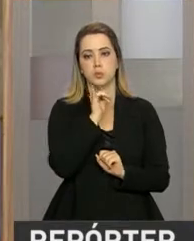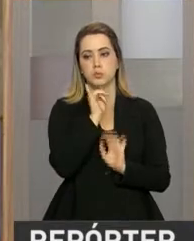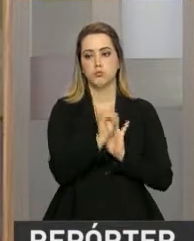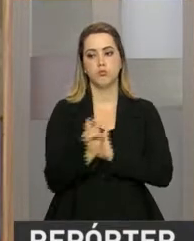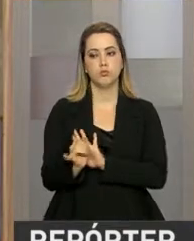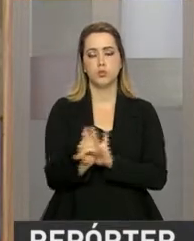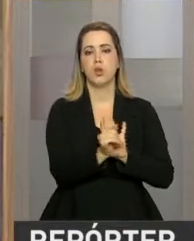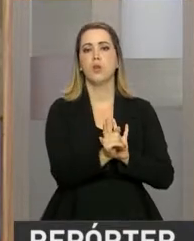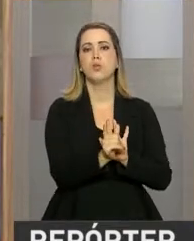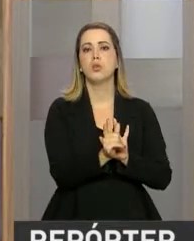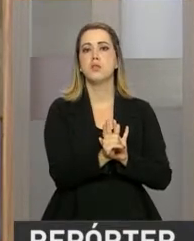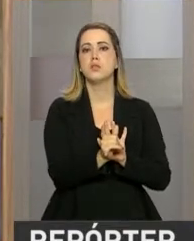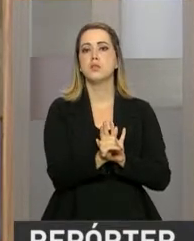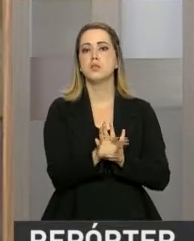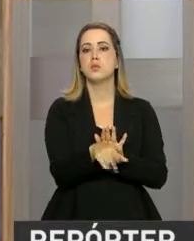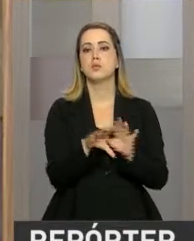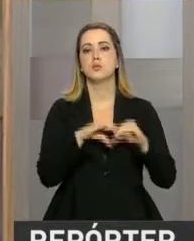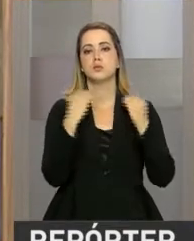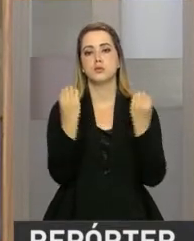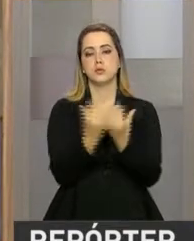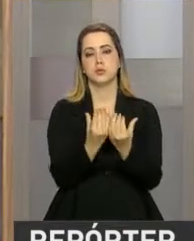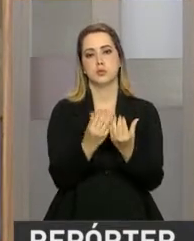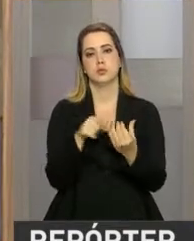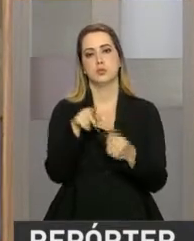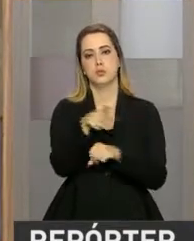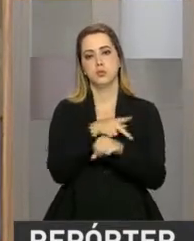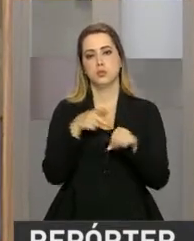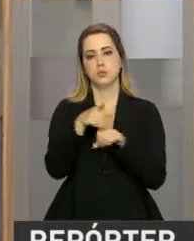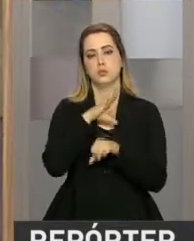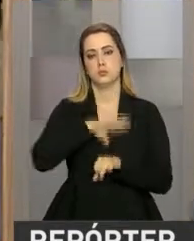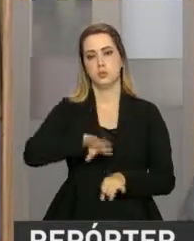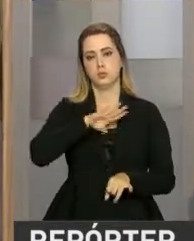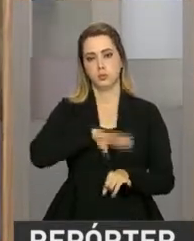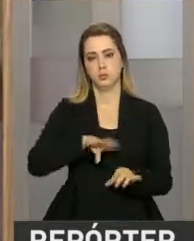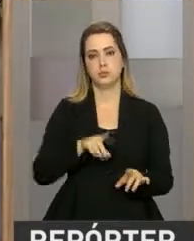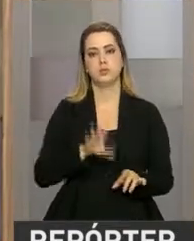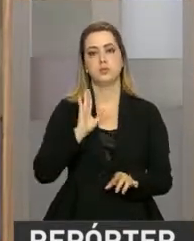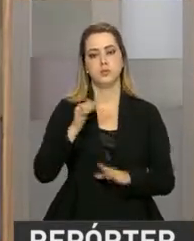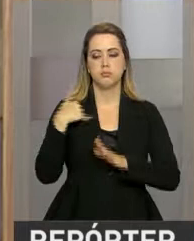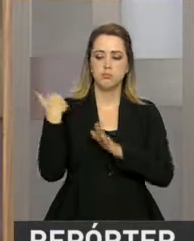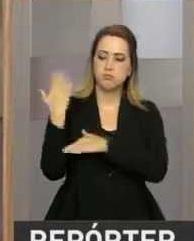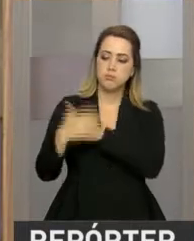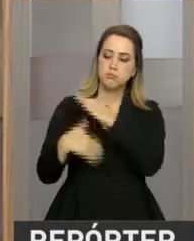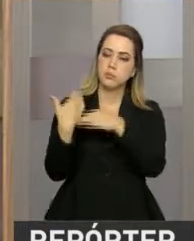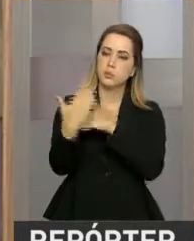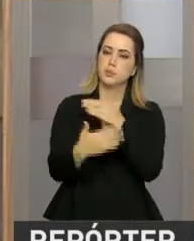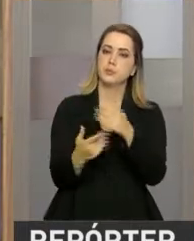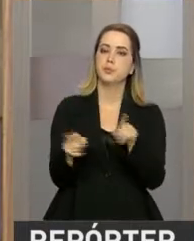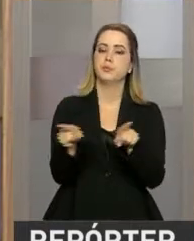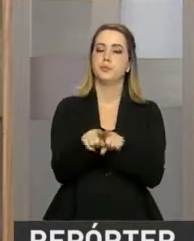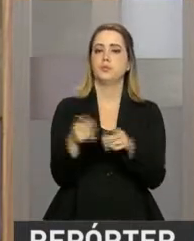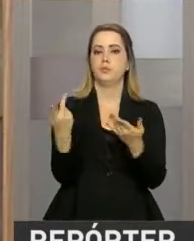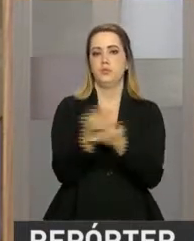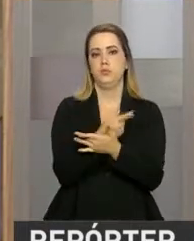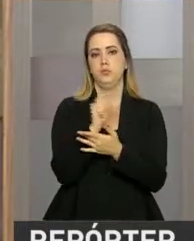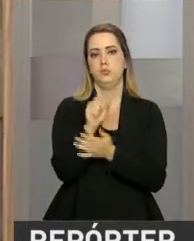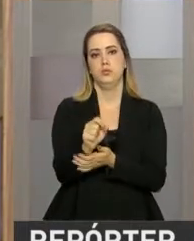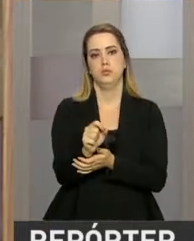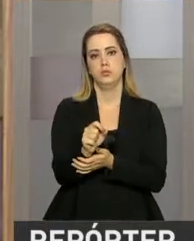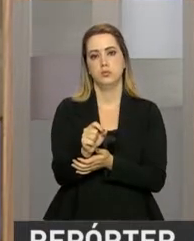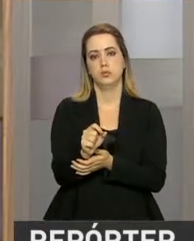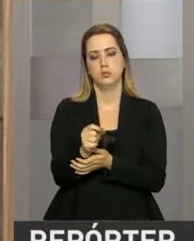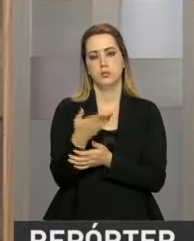as comunidades do país de língua portuguesa que de resto já vem praticando de alguma maneira essa